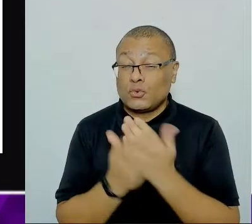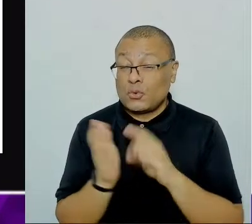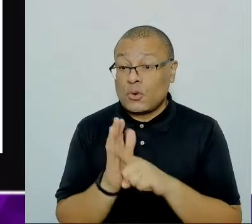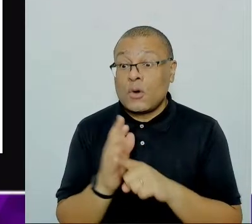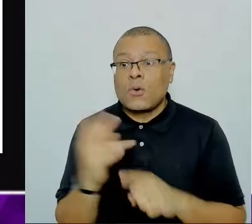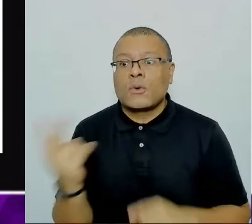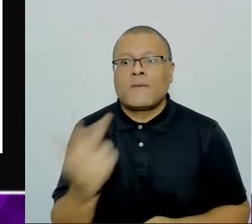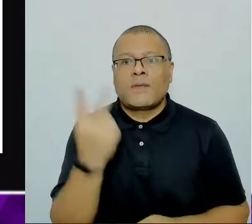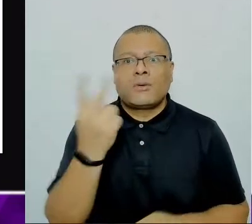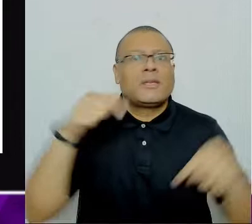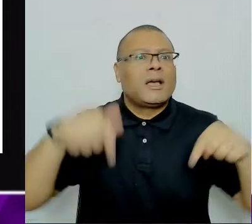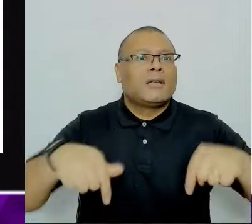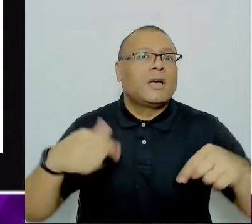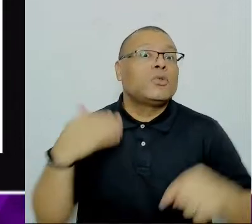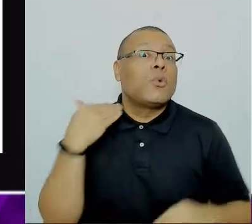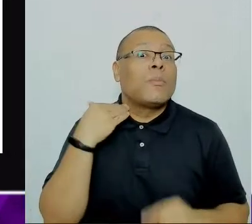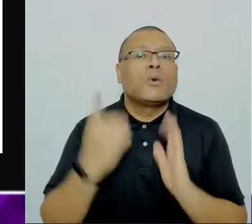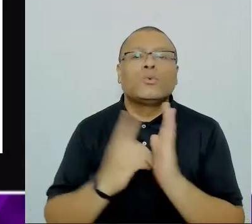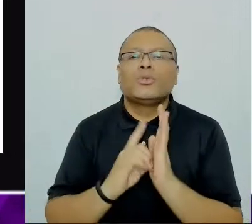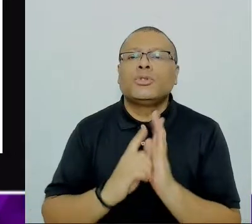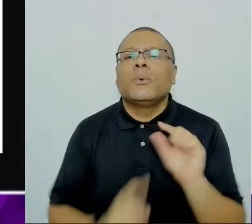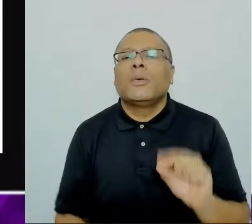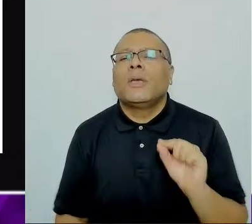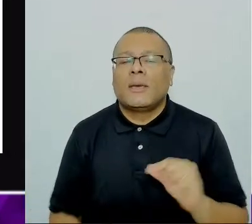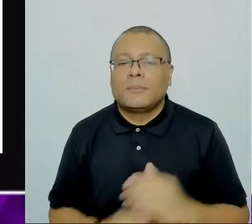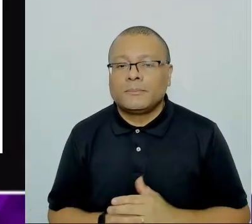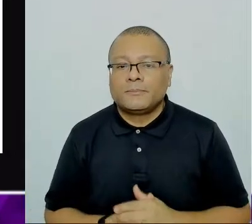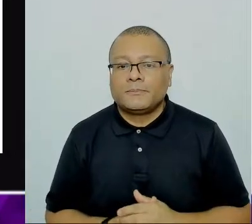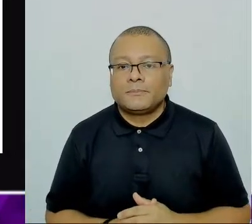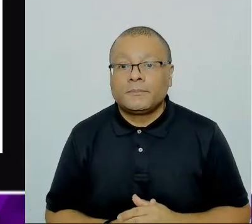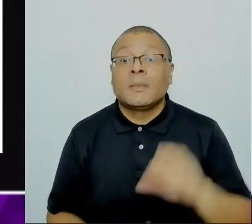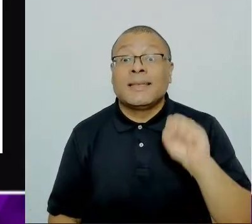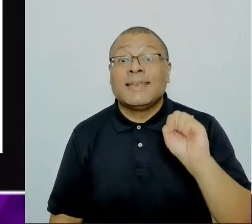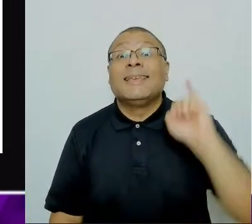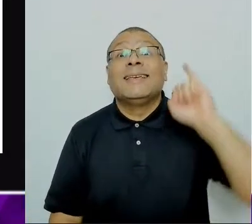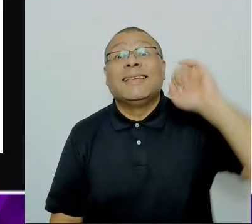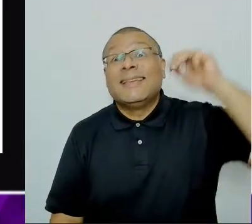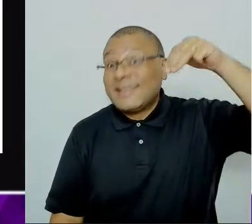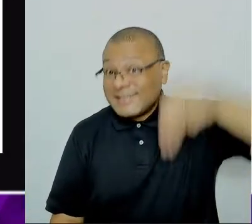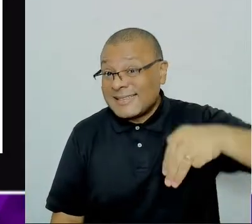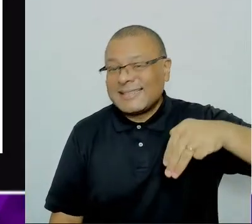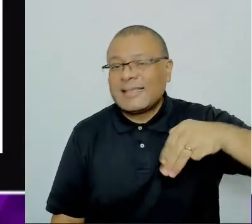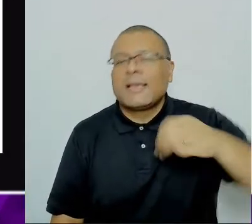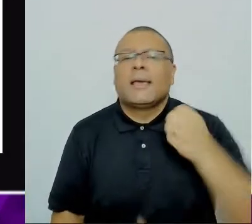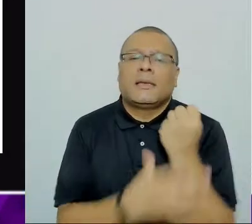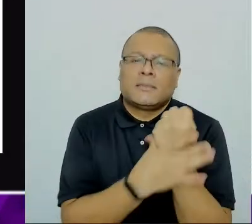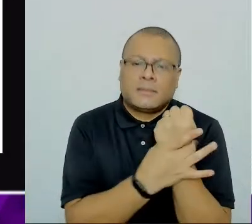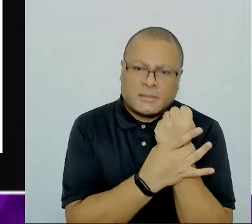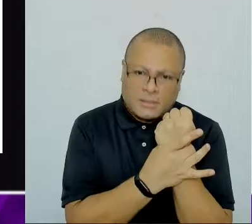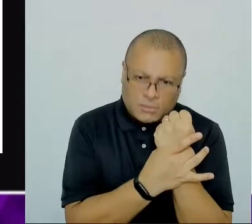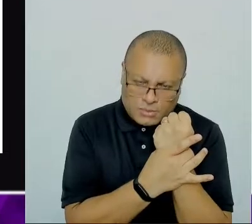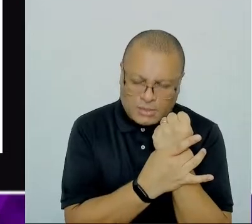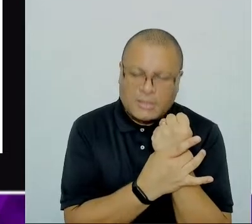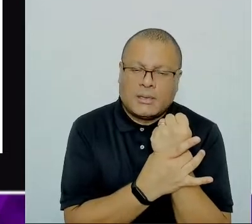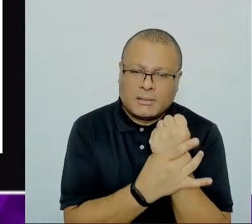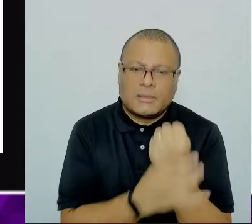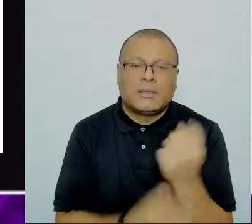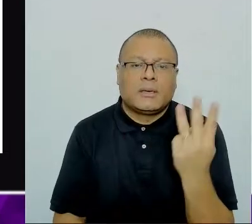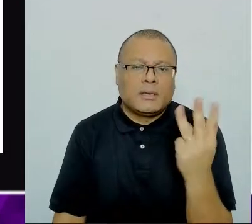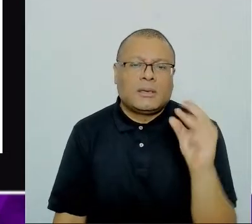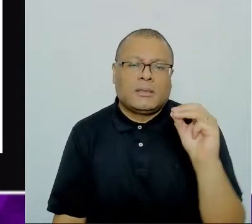valorizado hoje pelo banco digital? Sim, a questão da segurança, que aí tem quase 30%,